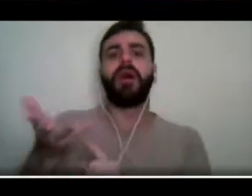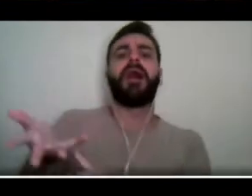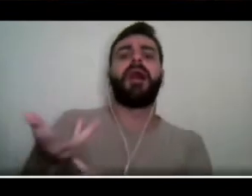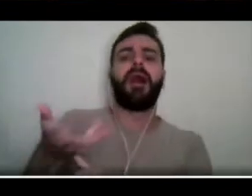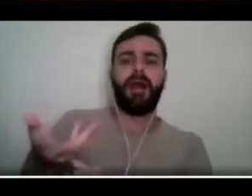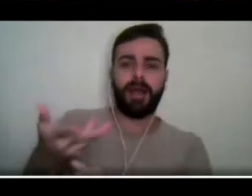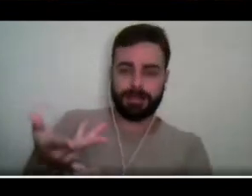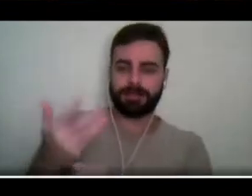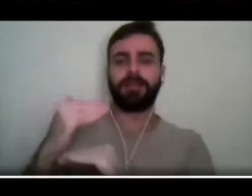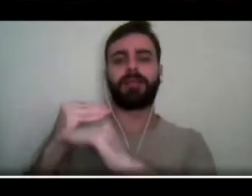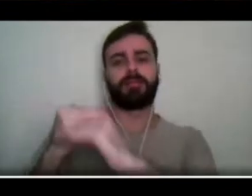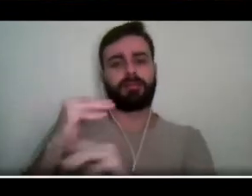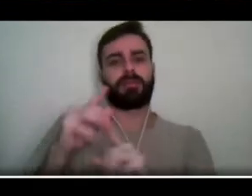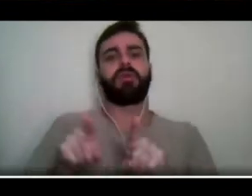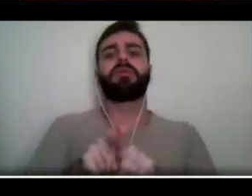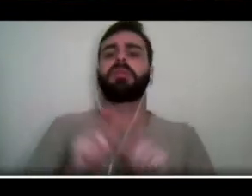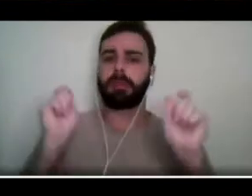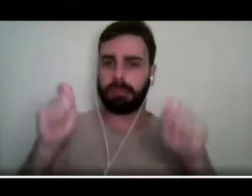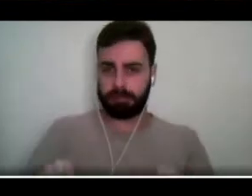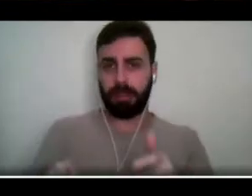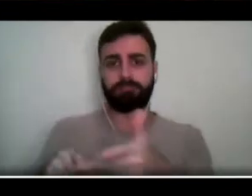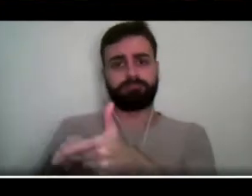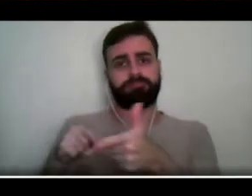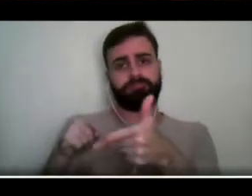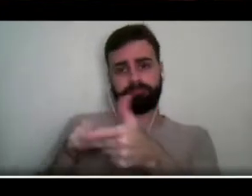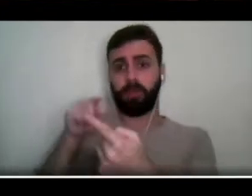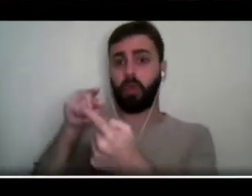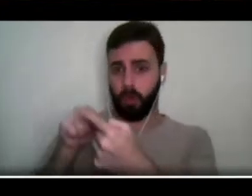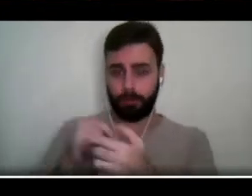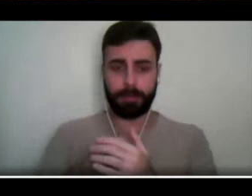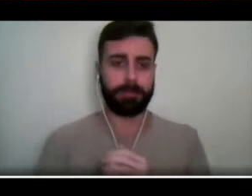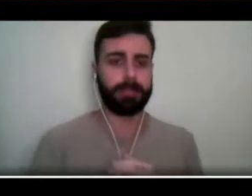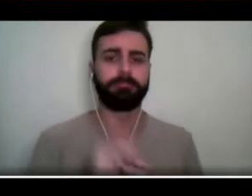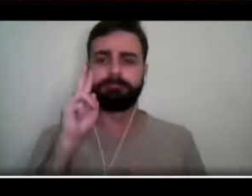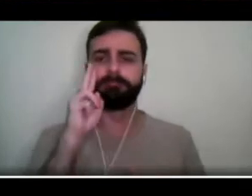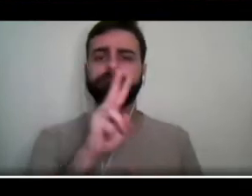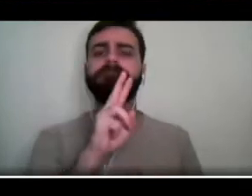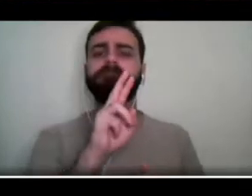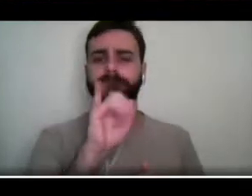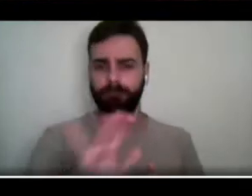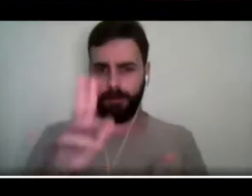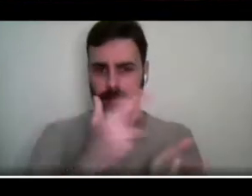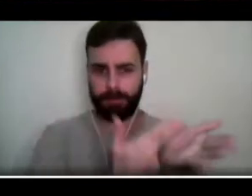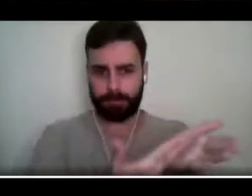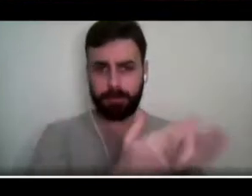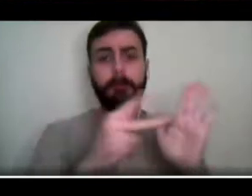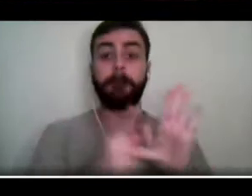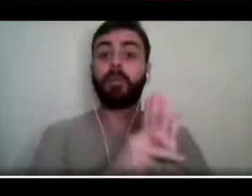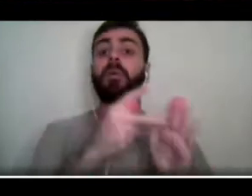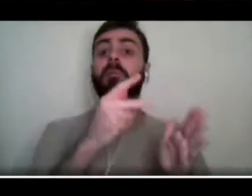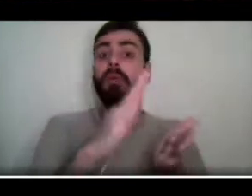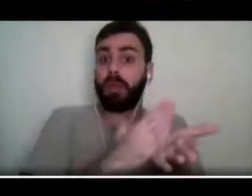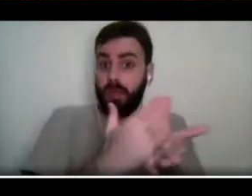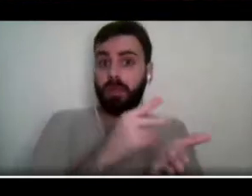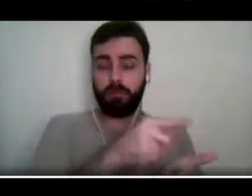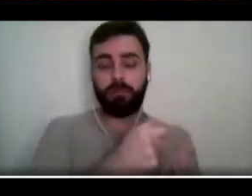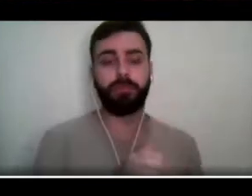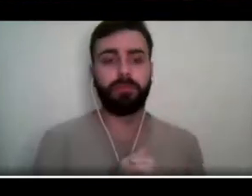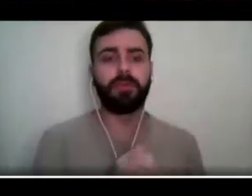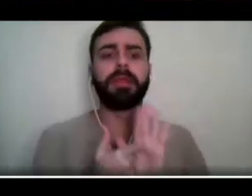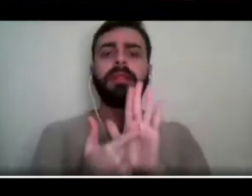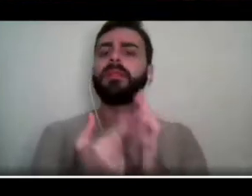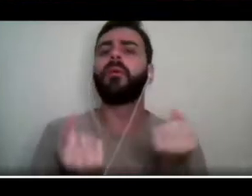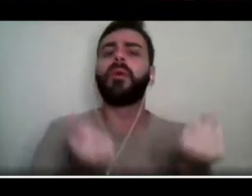uma aceleração média para 3 dimensões. Esse exemplo que está mostrado aqui é uma figura do livro em que ele mostra um